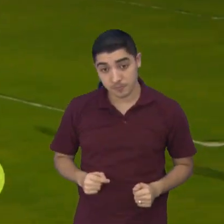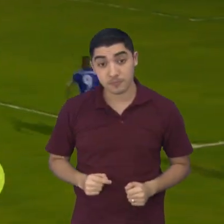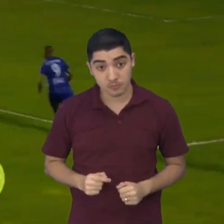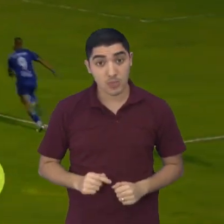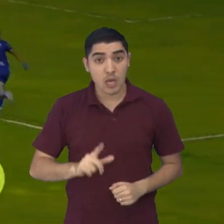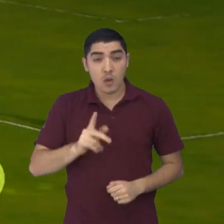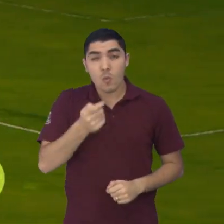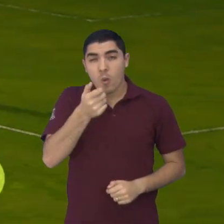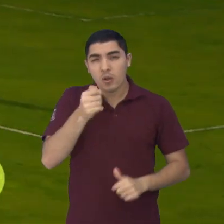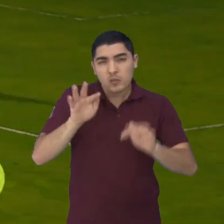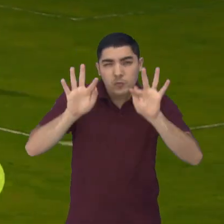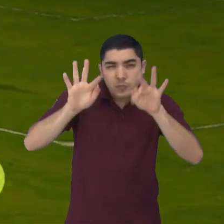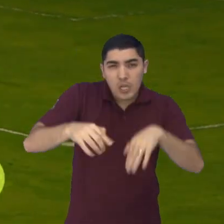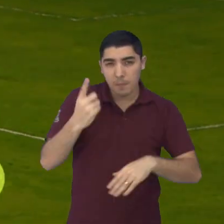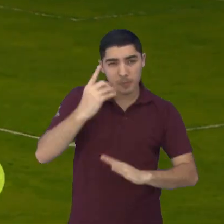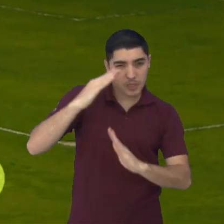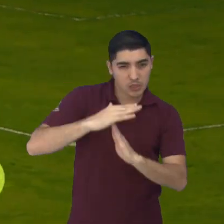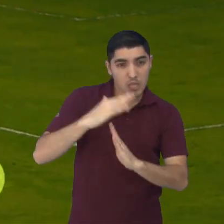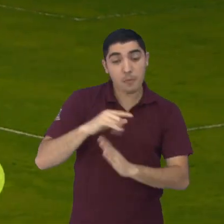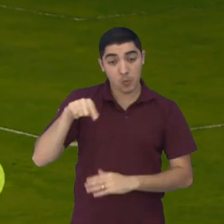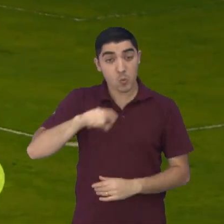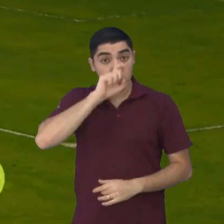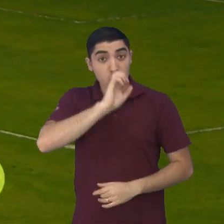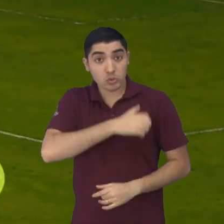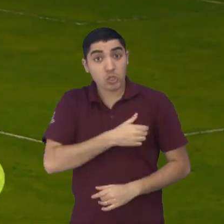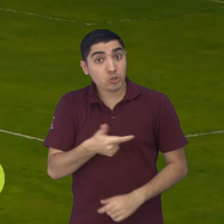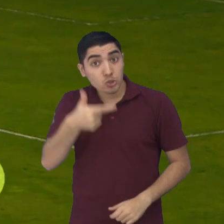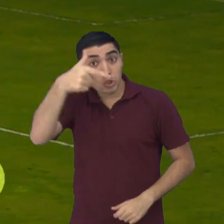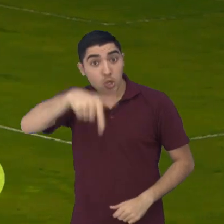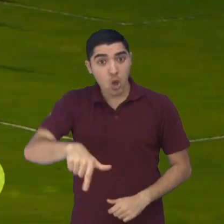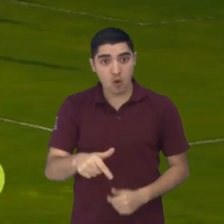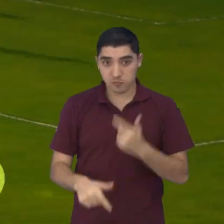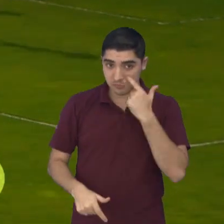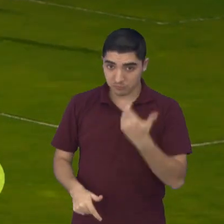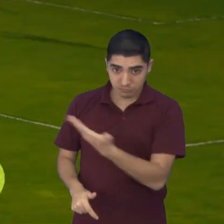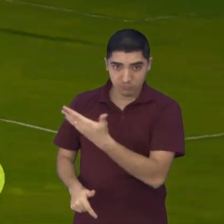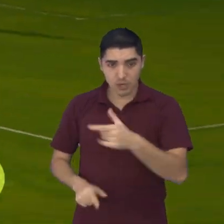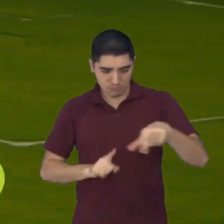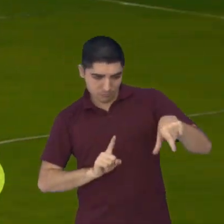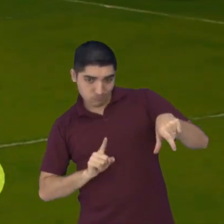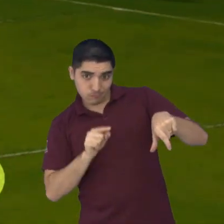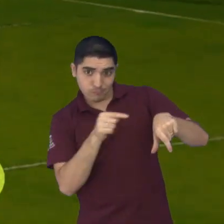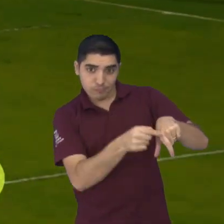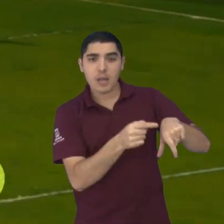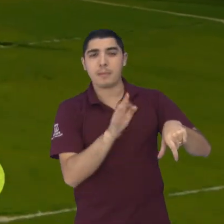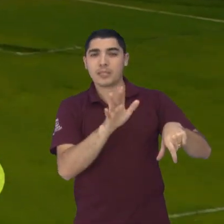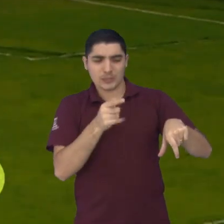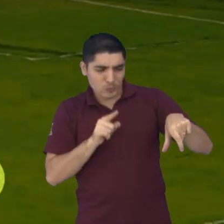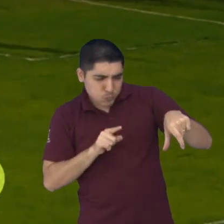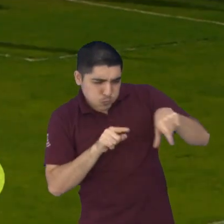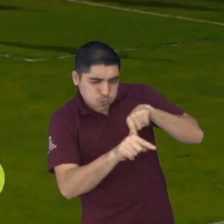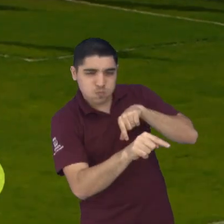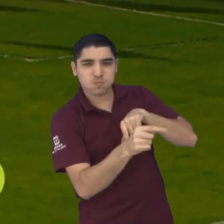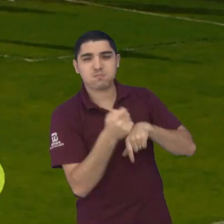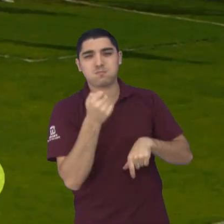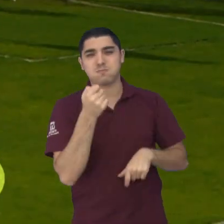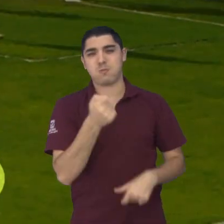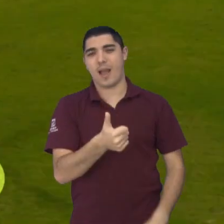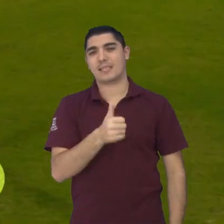Já no finalzinho do primeiro tempo, o São José chegou mais uma vez pelo alto, mas a bola passou em frente ao Rafael